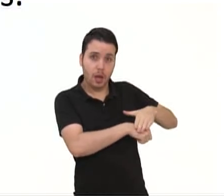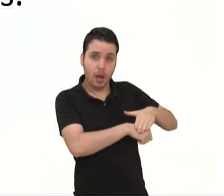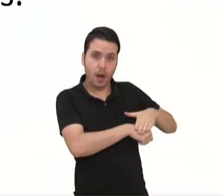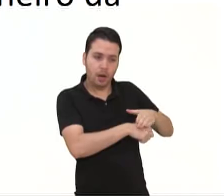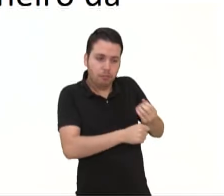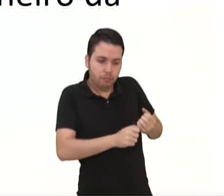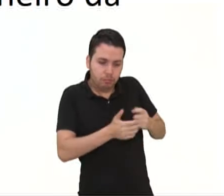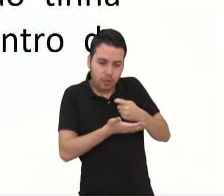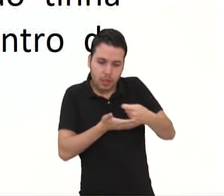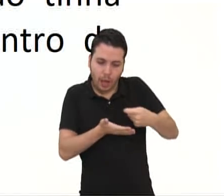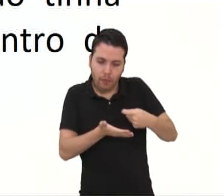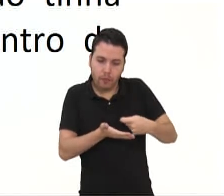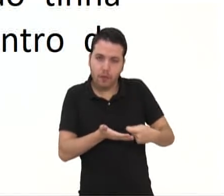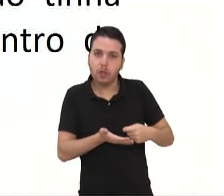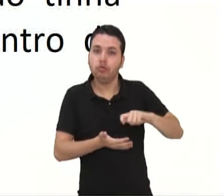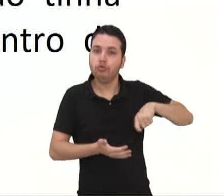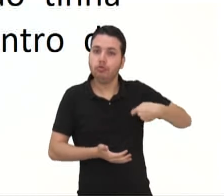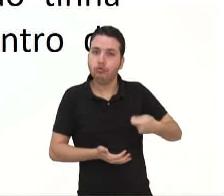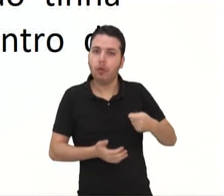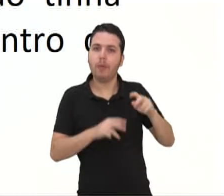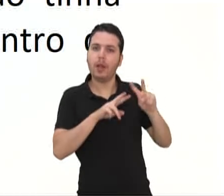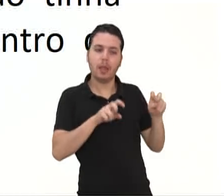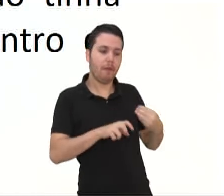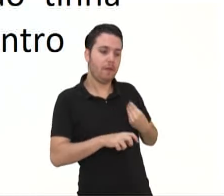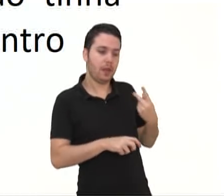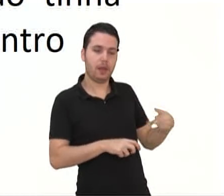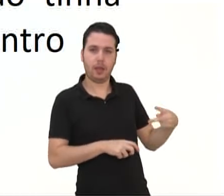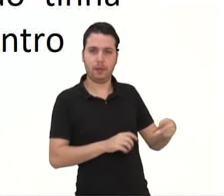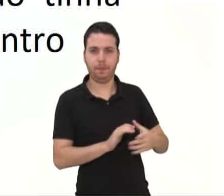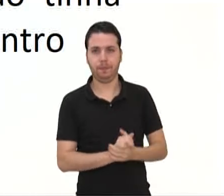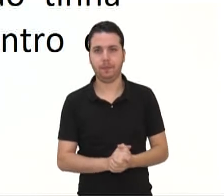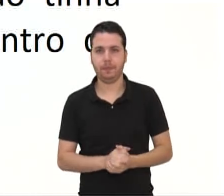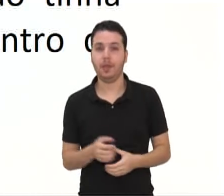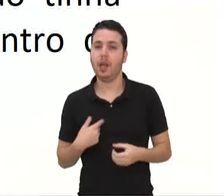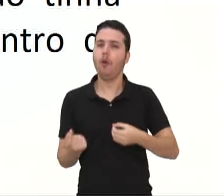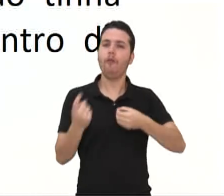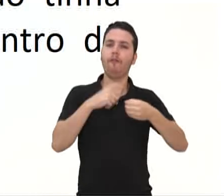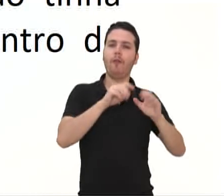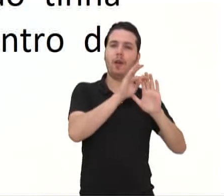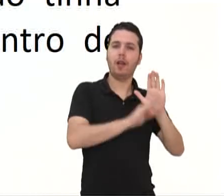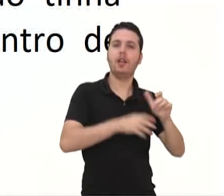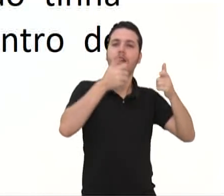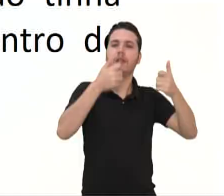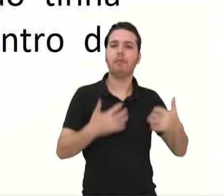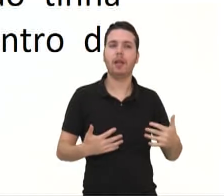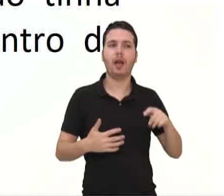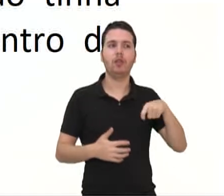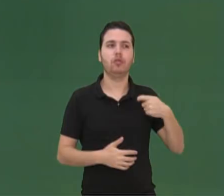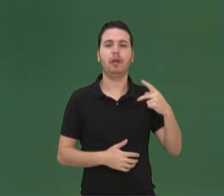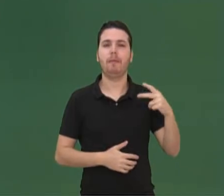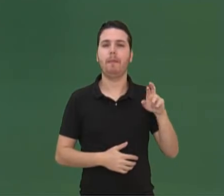para explicar essa parte aqui, não tinha privada dentro de casa.